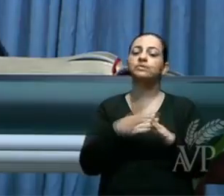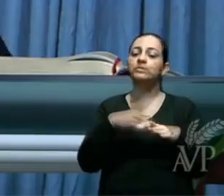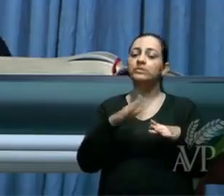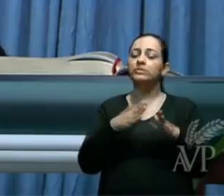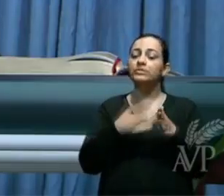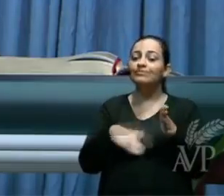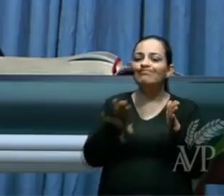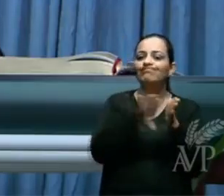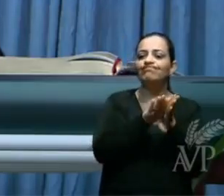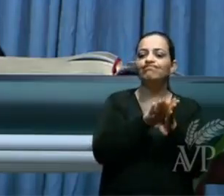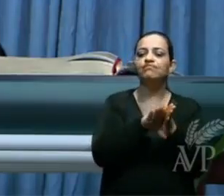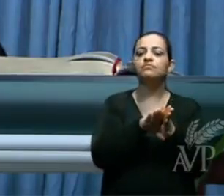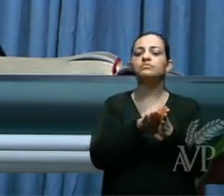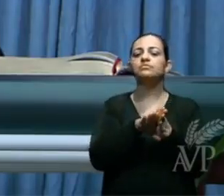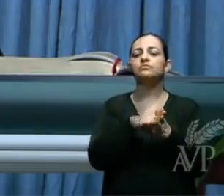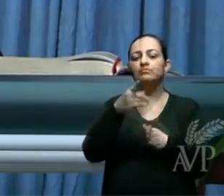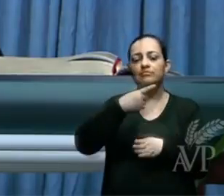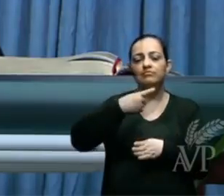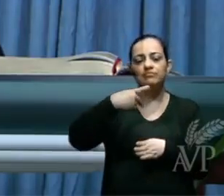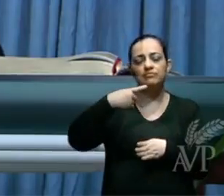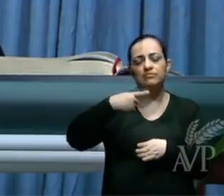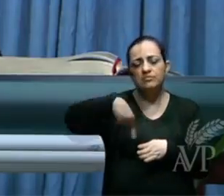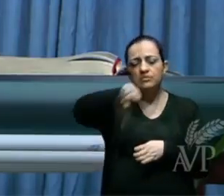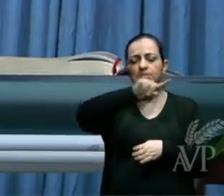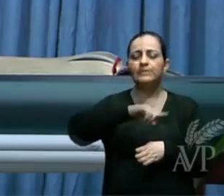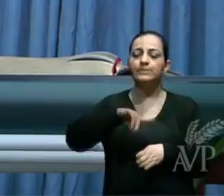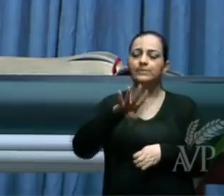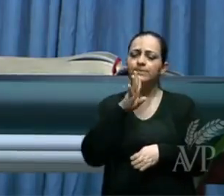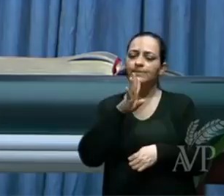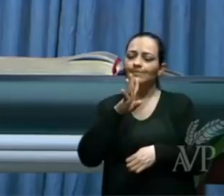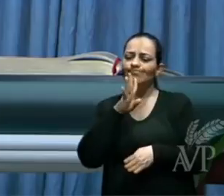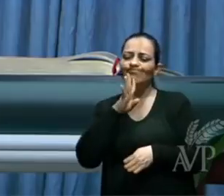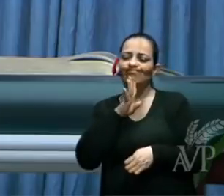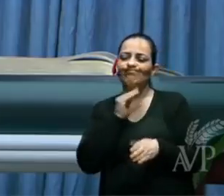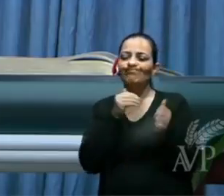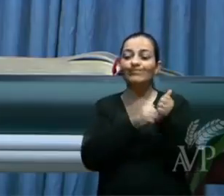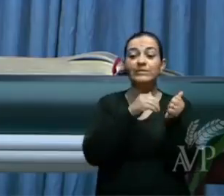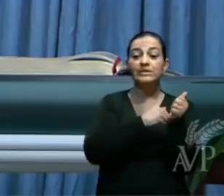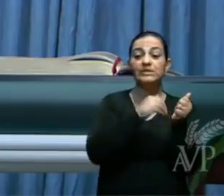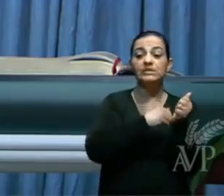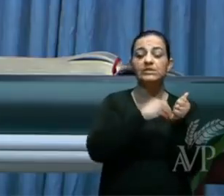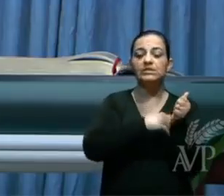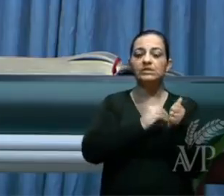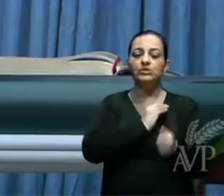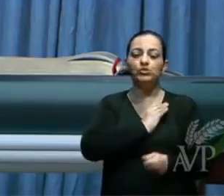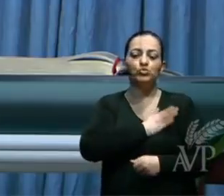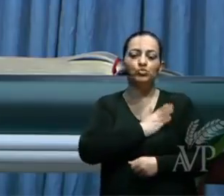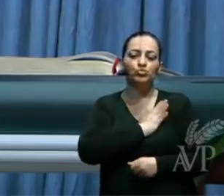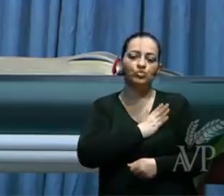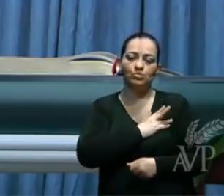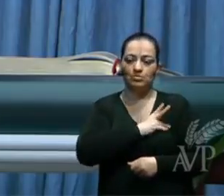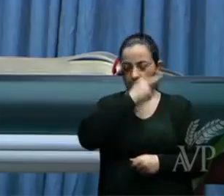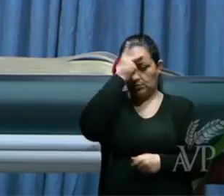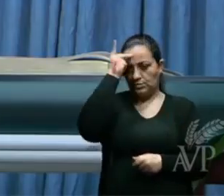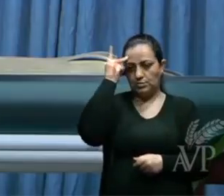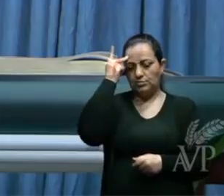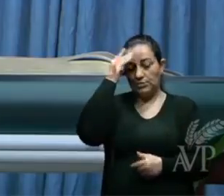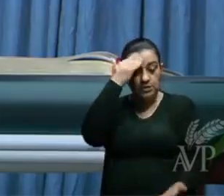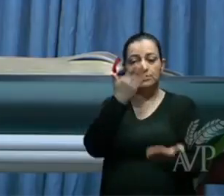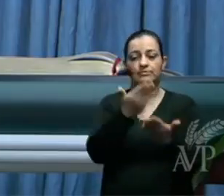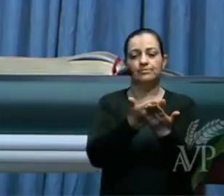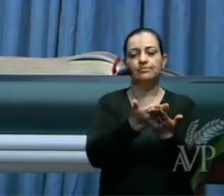que você vai conhecer o segredo dos seus corações aí eles